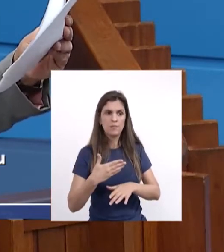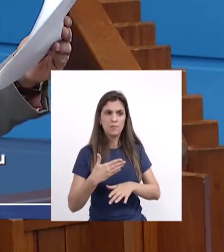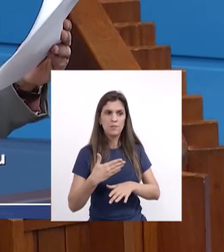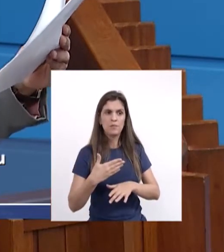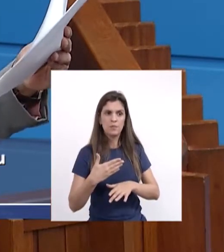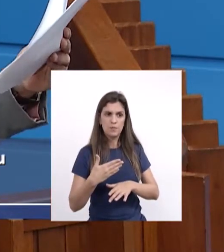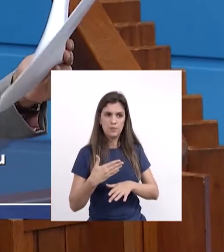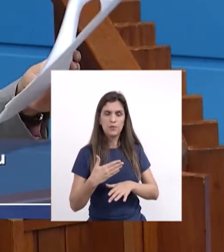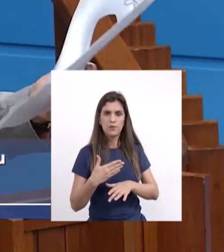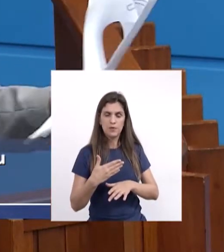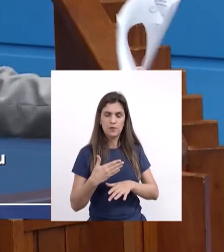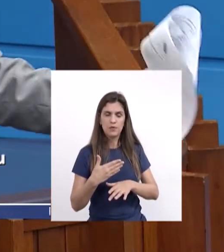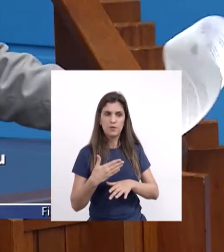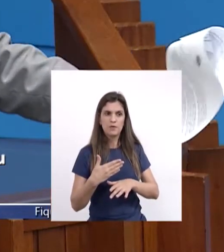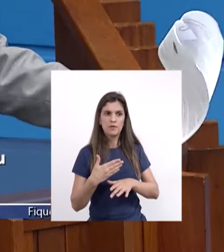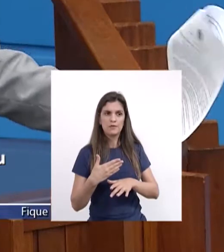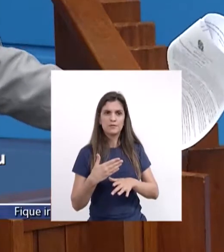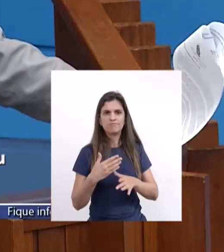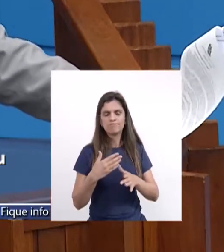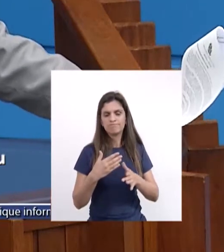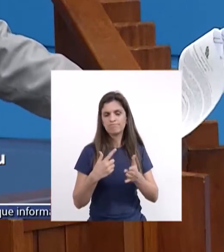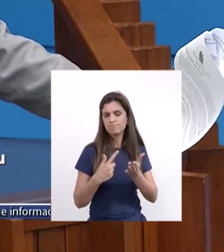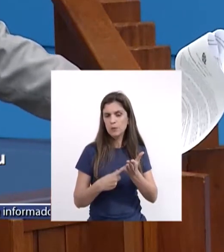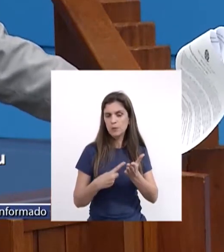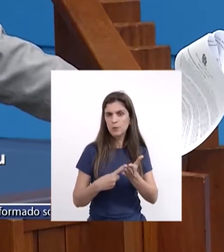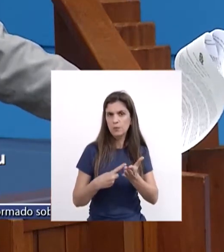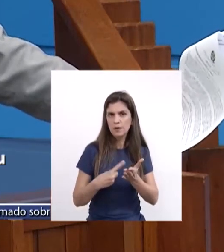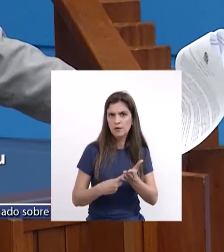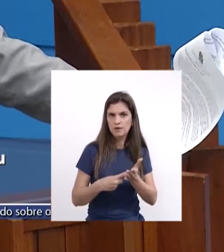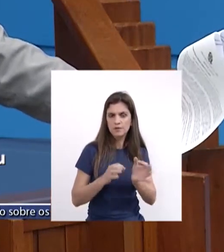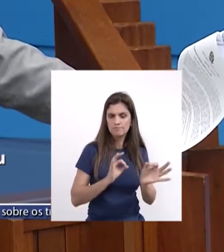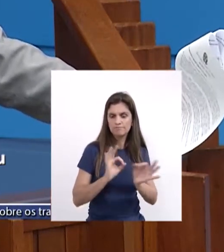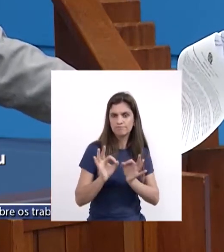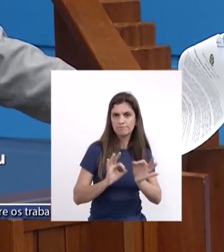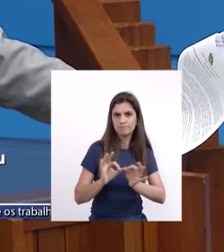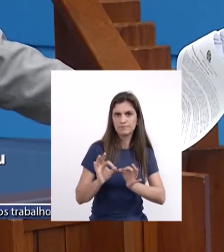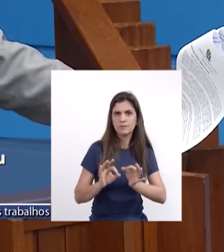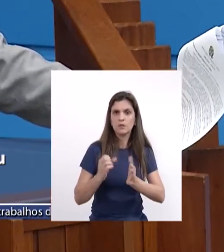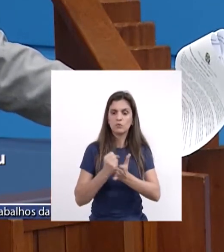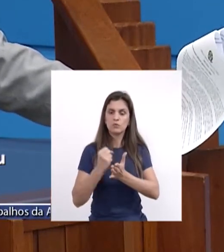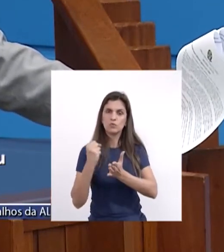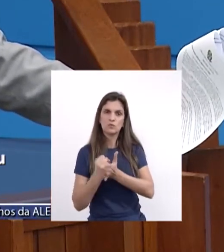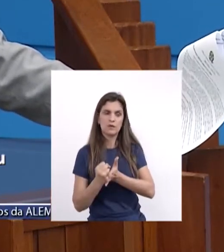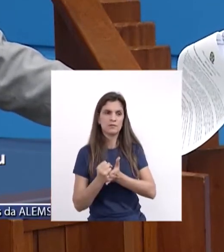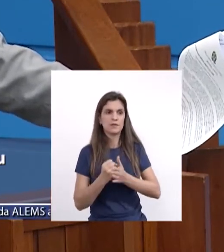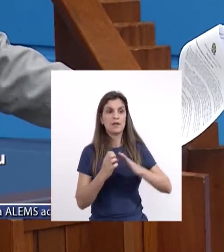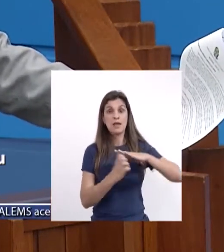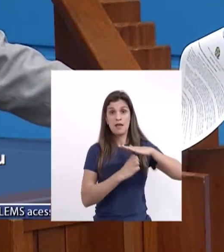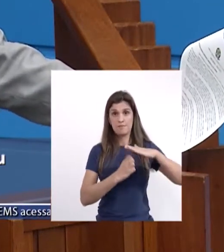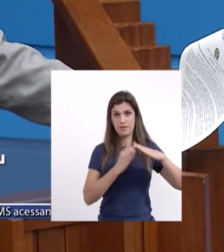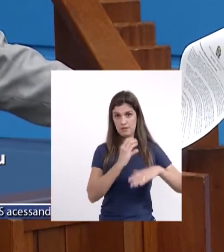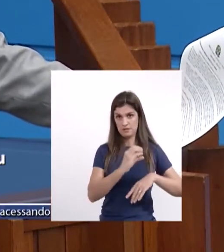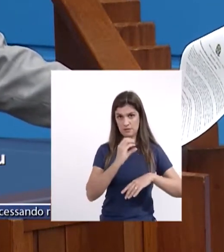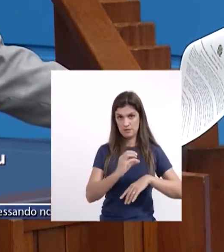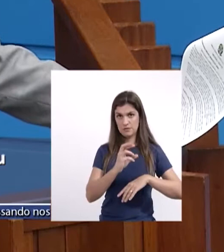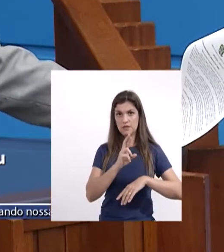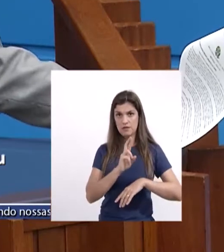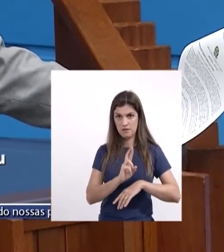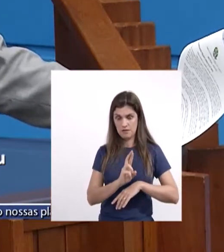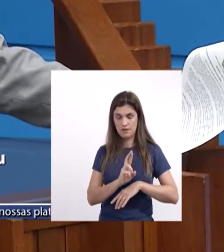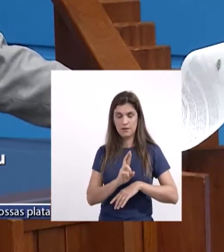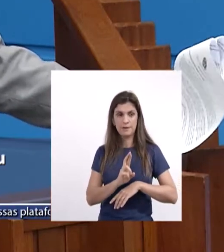o pleito de reequilíbrio contratual. A CCR-MS Vias pediu que